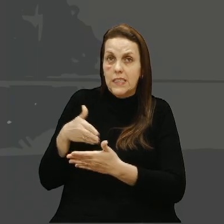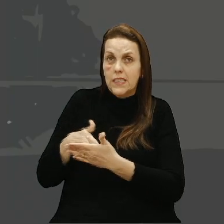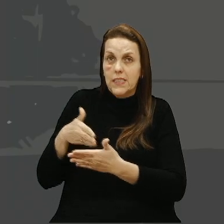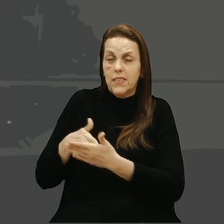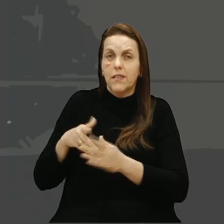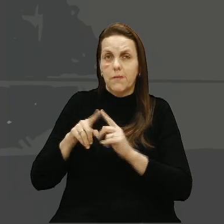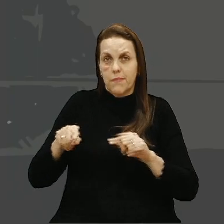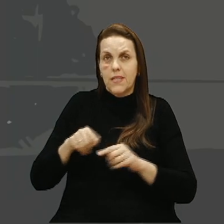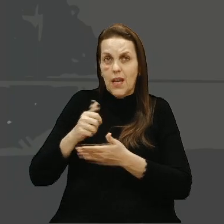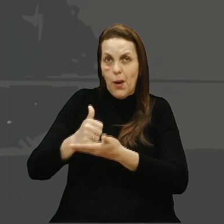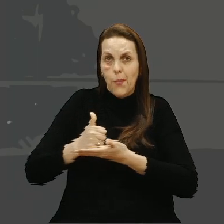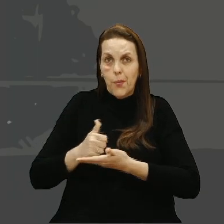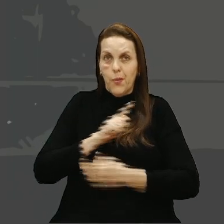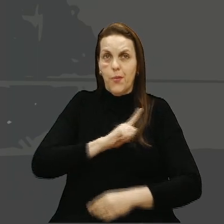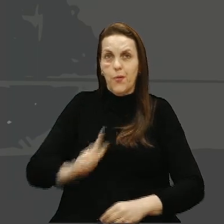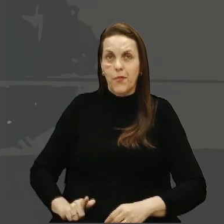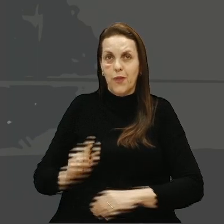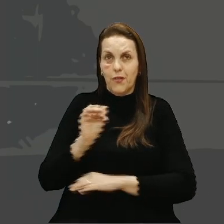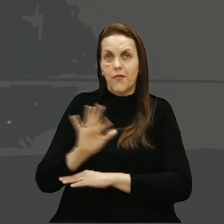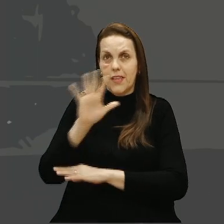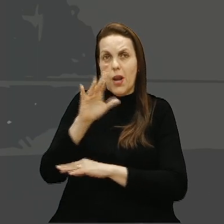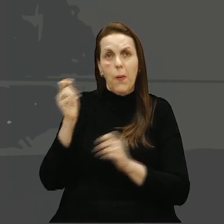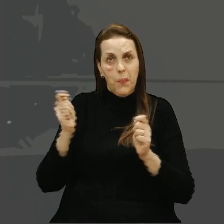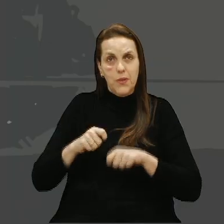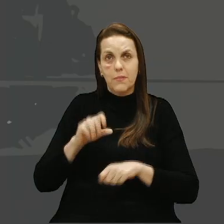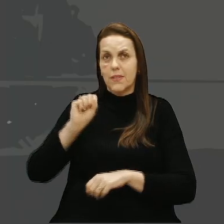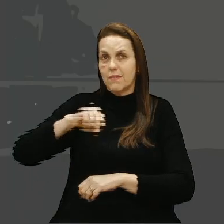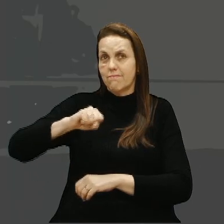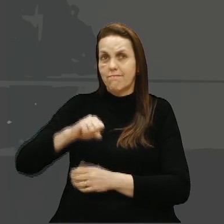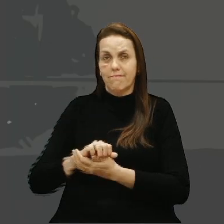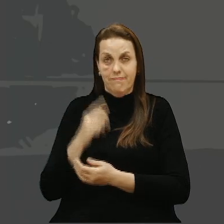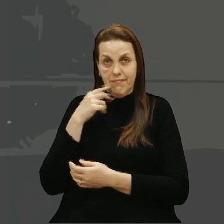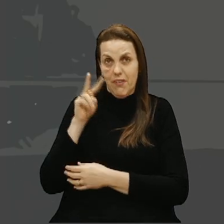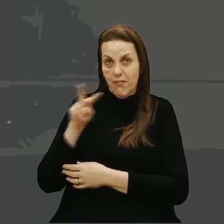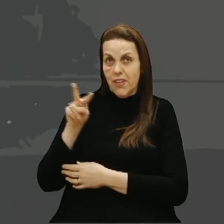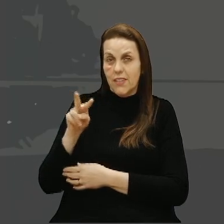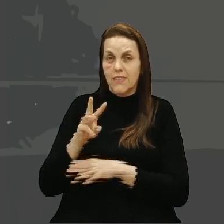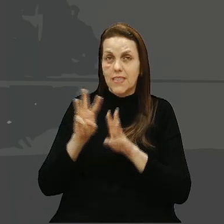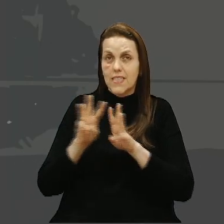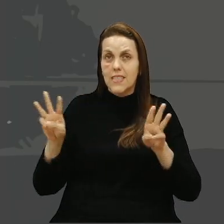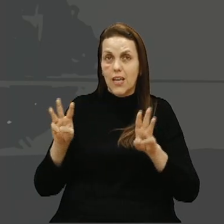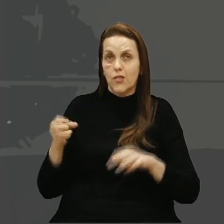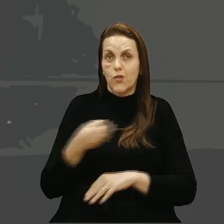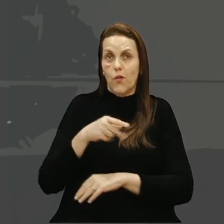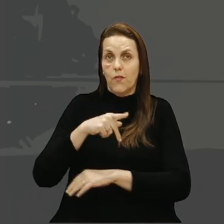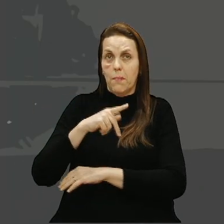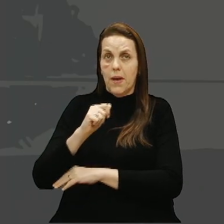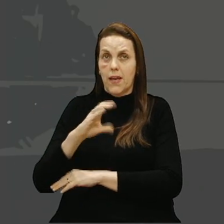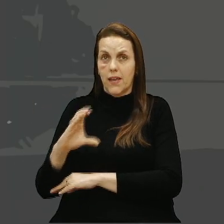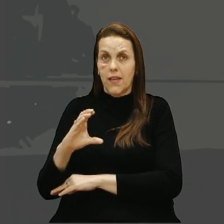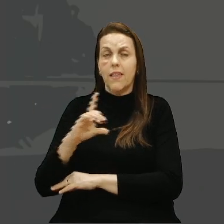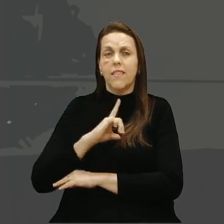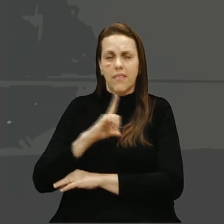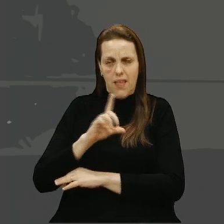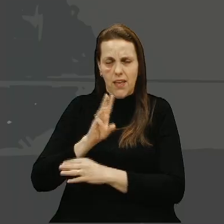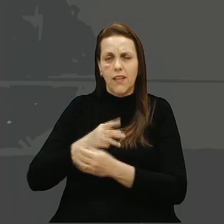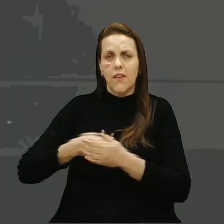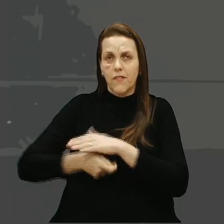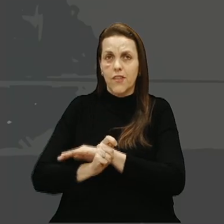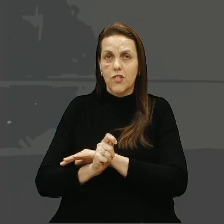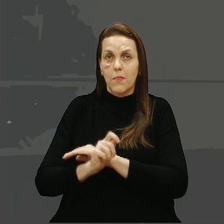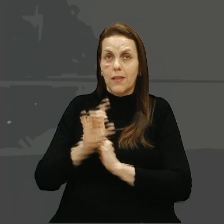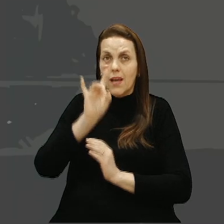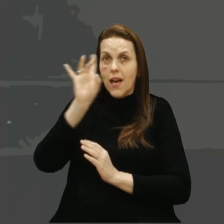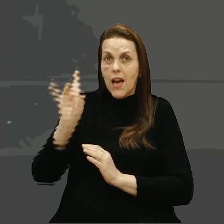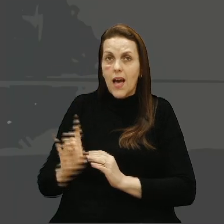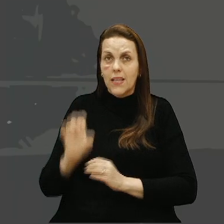mas com o apoio do governo federal isso é possível. Verifiquem ali no site do Novo PAC o quanto de investimento cada estado está recebendo,